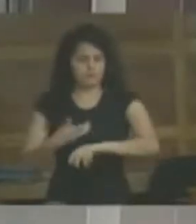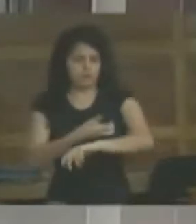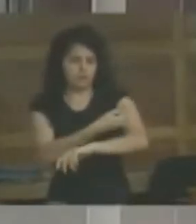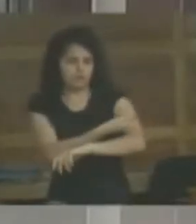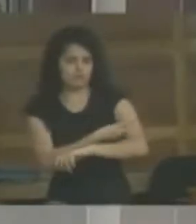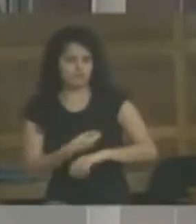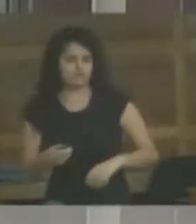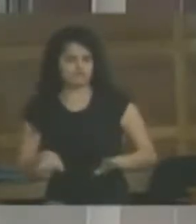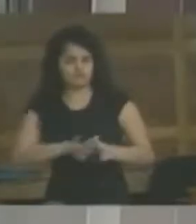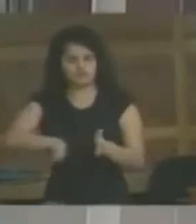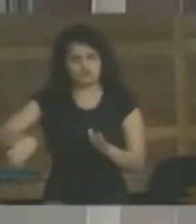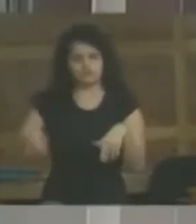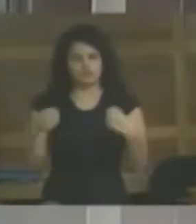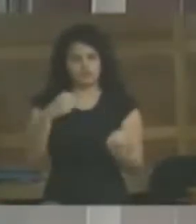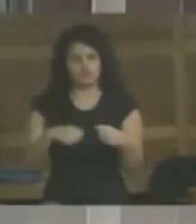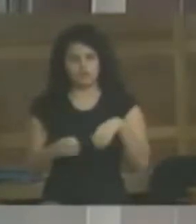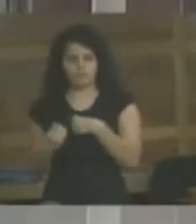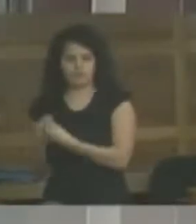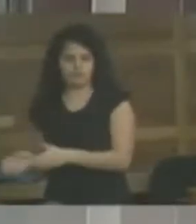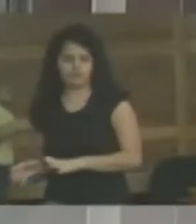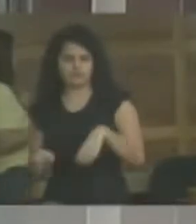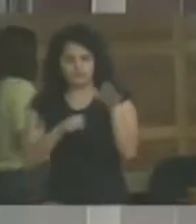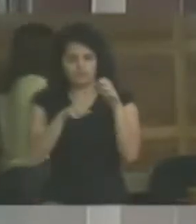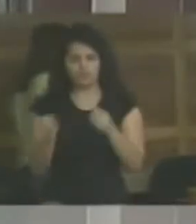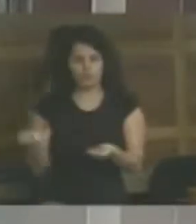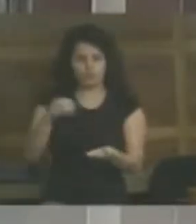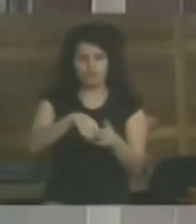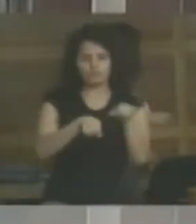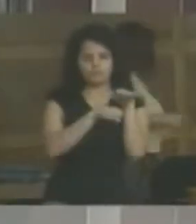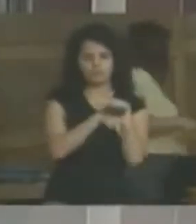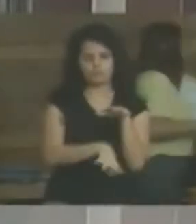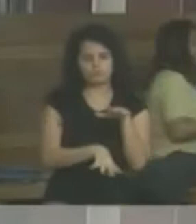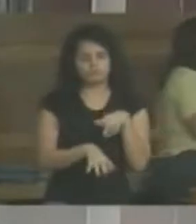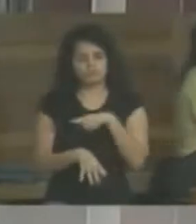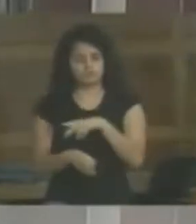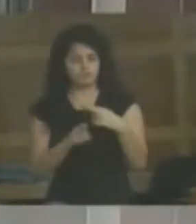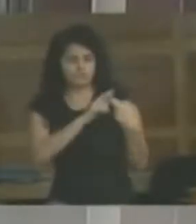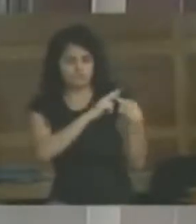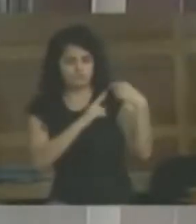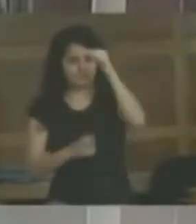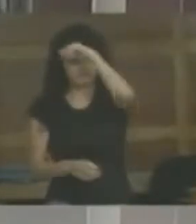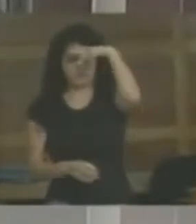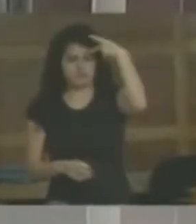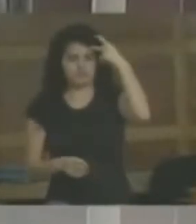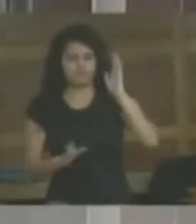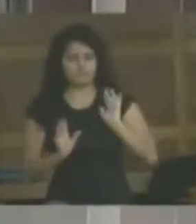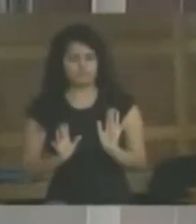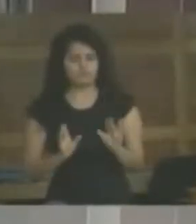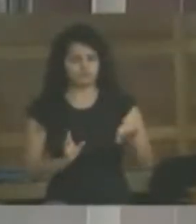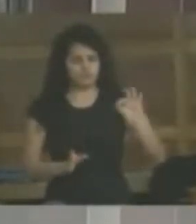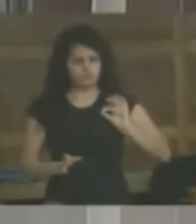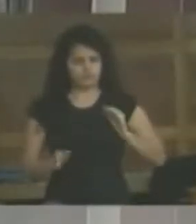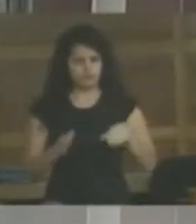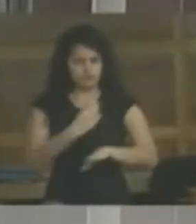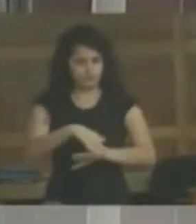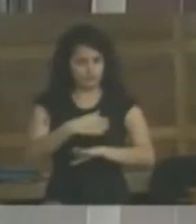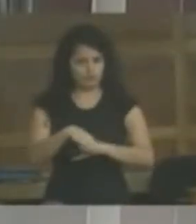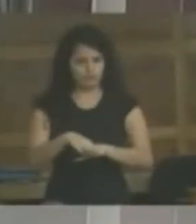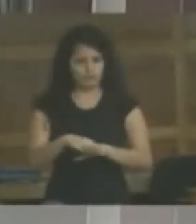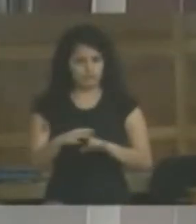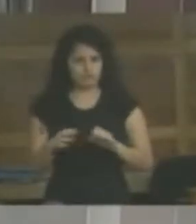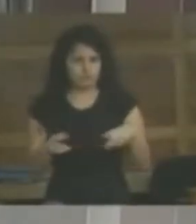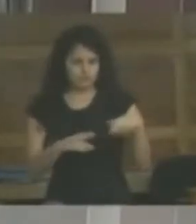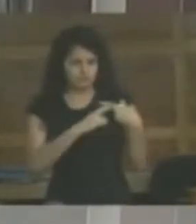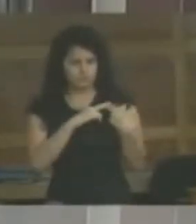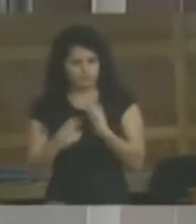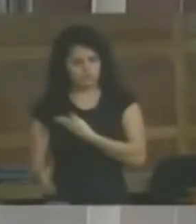abandonados, é iluminar a cidade. Isso cabe ao município. Agora, policial na rua cabe ao Estado, mas